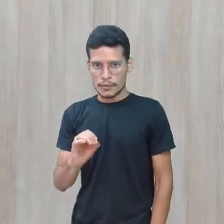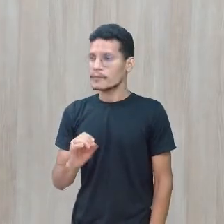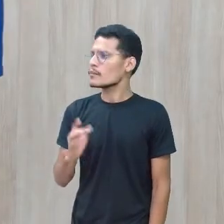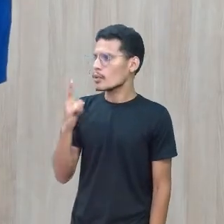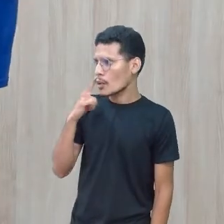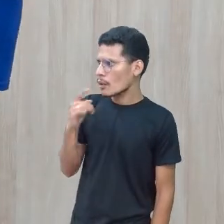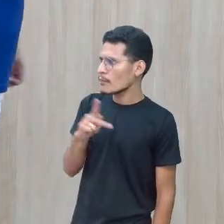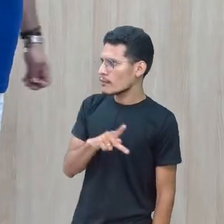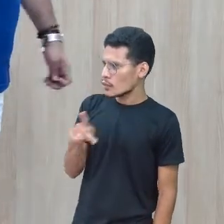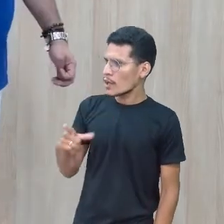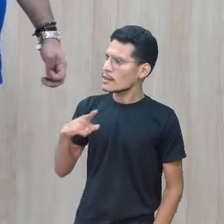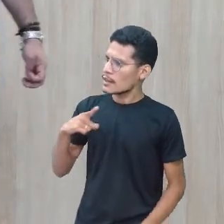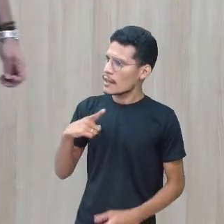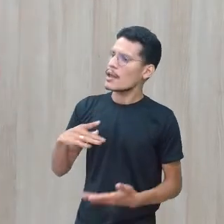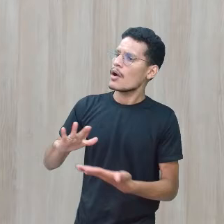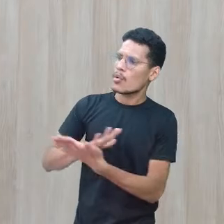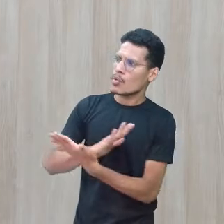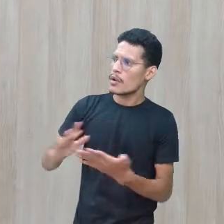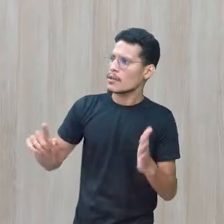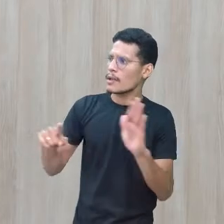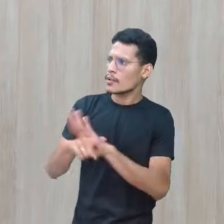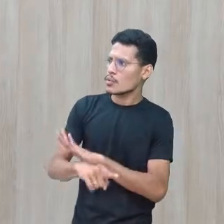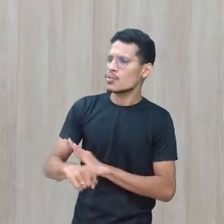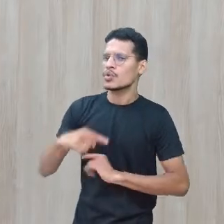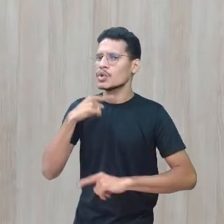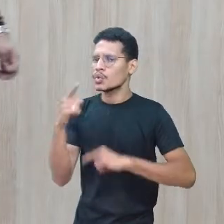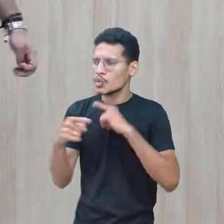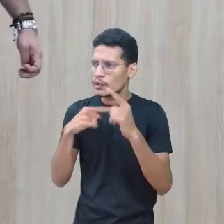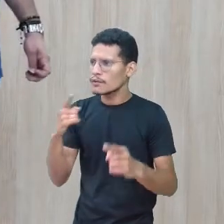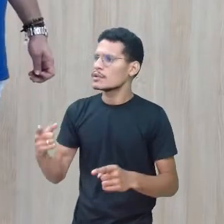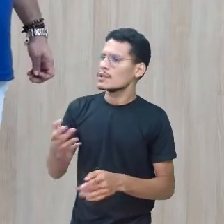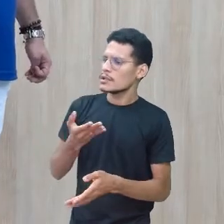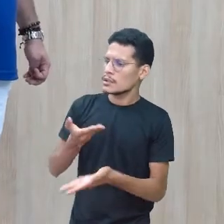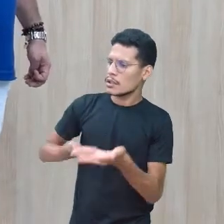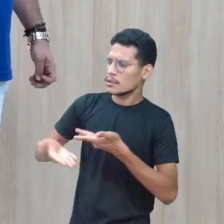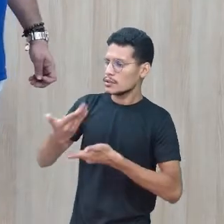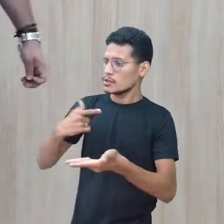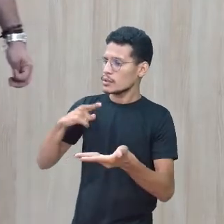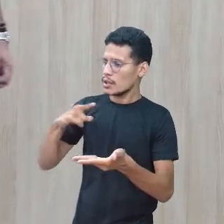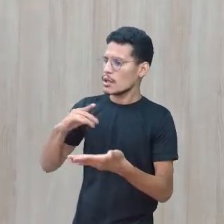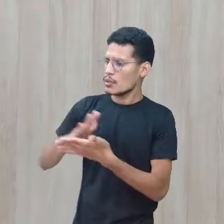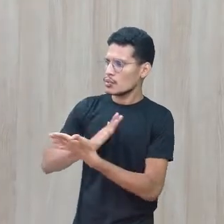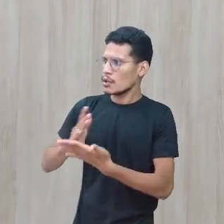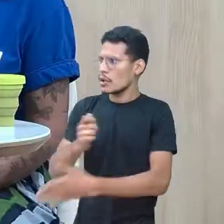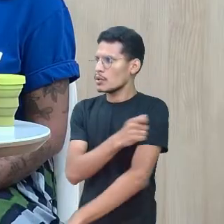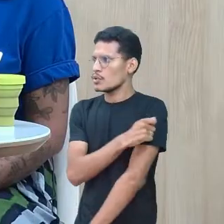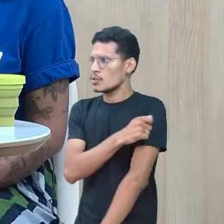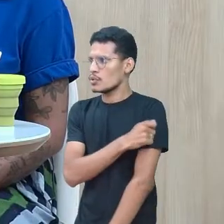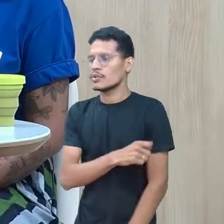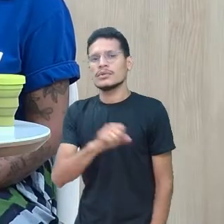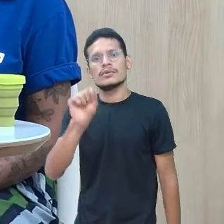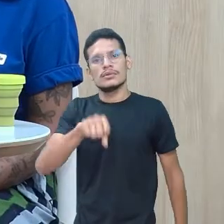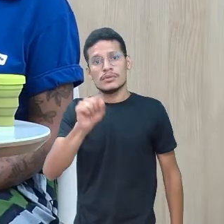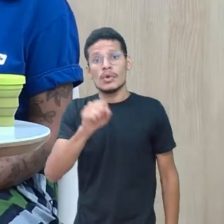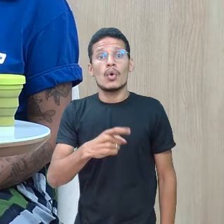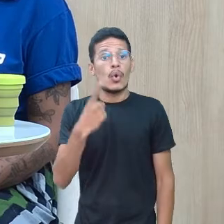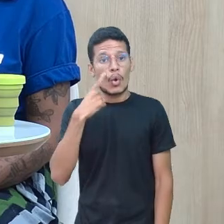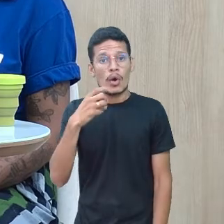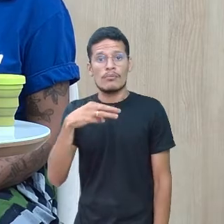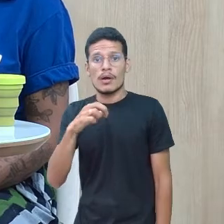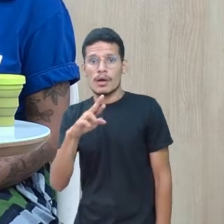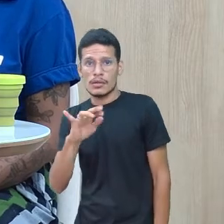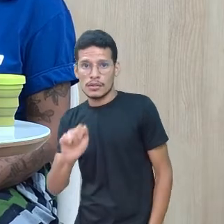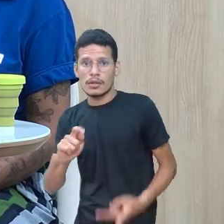Professora, alguma pergunta, algum questionamento, alguma interação aí dos alunos e alunas? Sim, as estudantes Maria